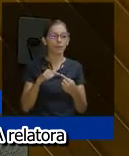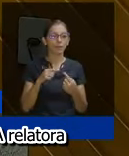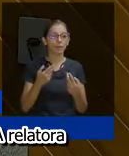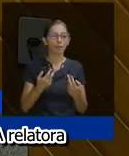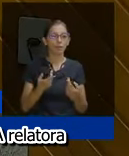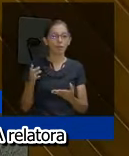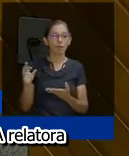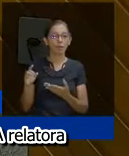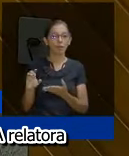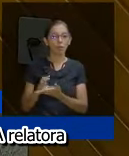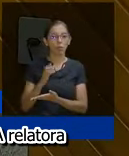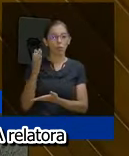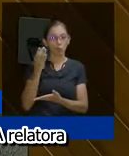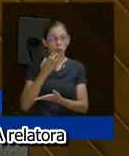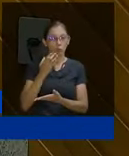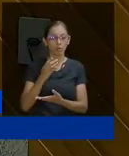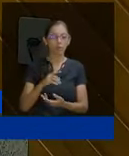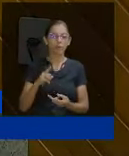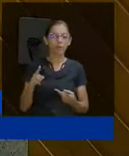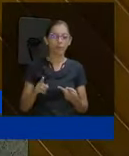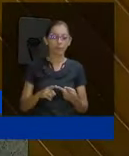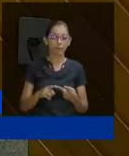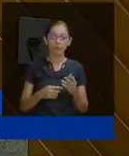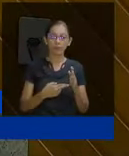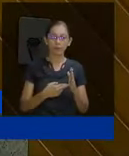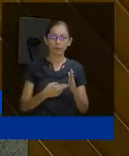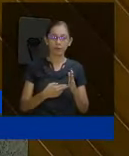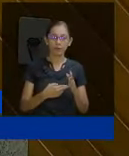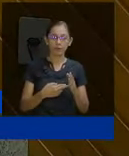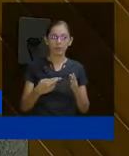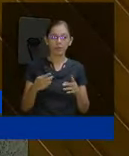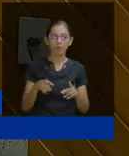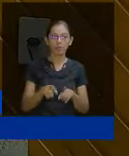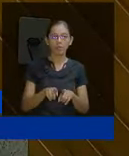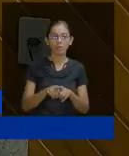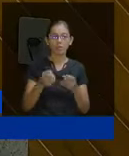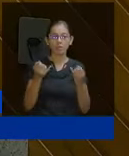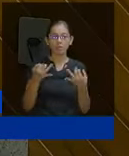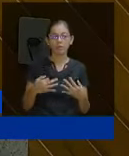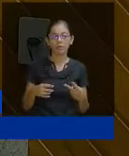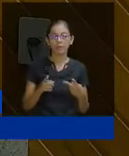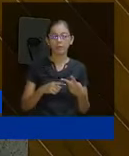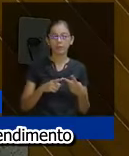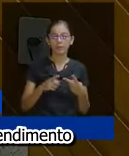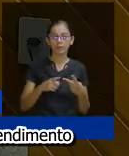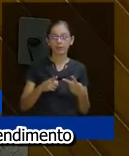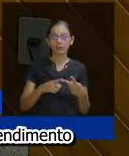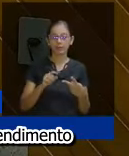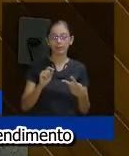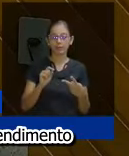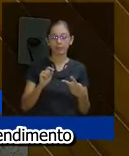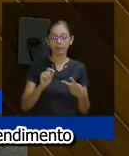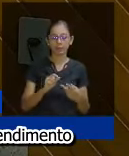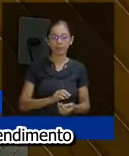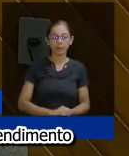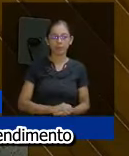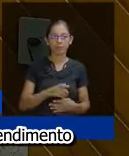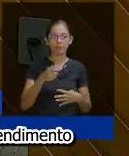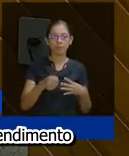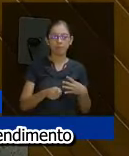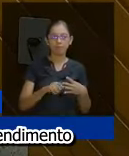às contas. E a relatora também trouxe para os autos, e isso é pacífico, a